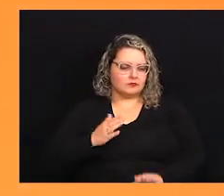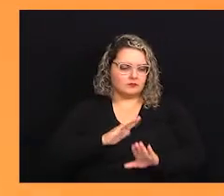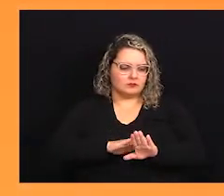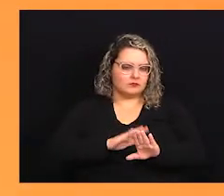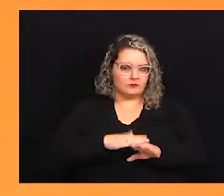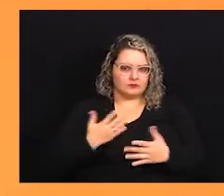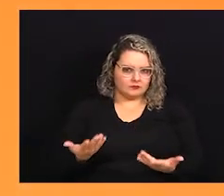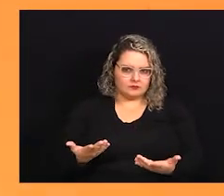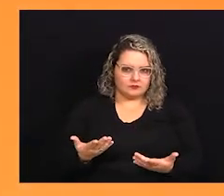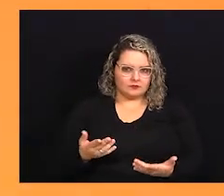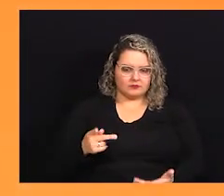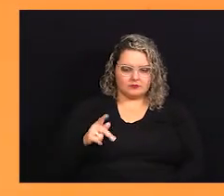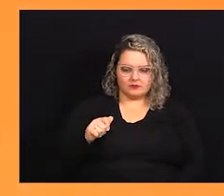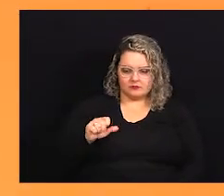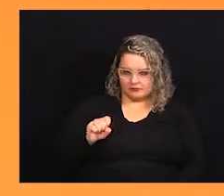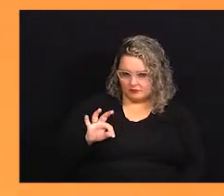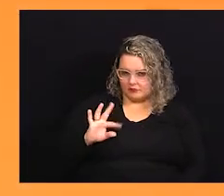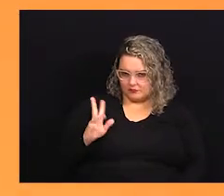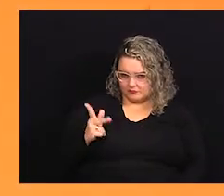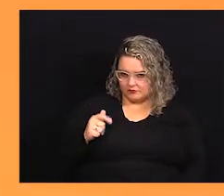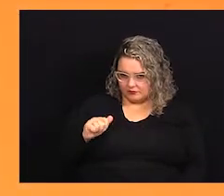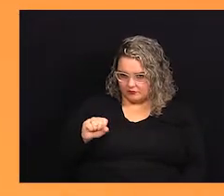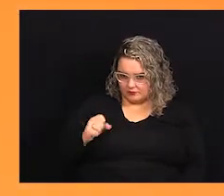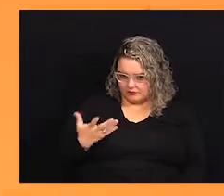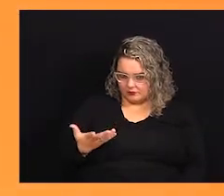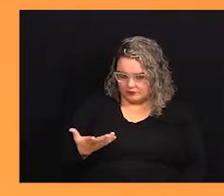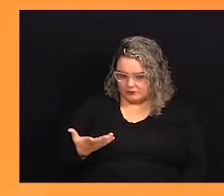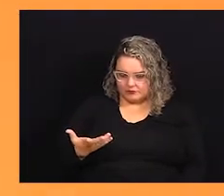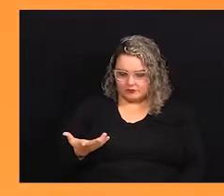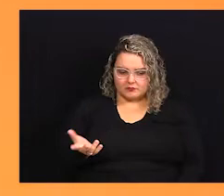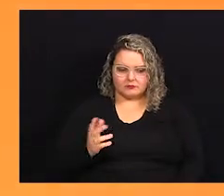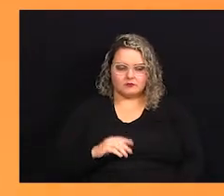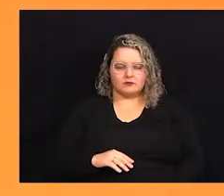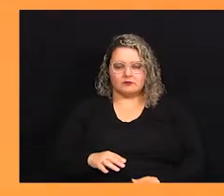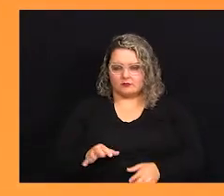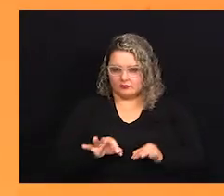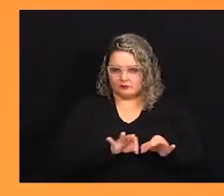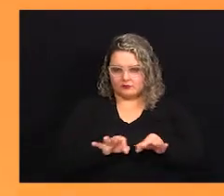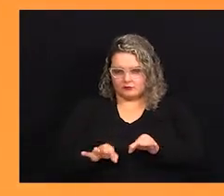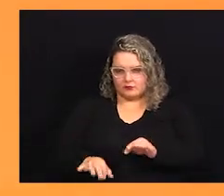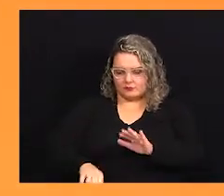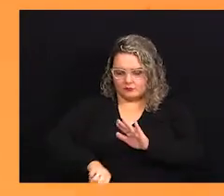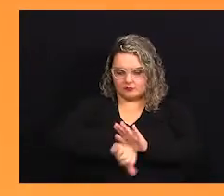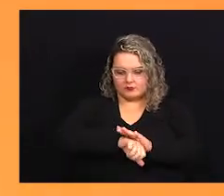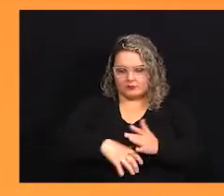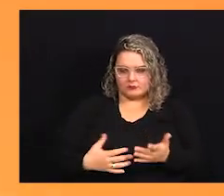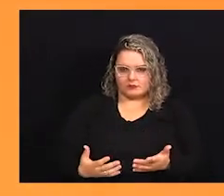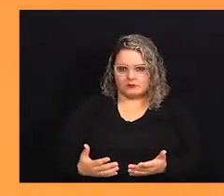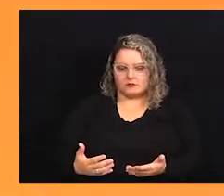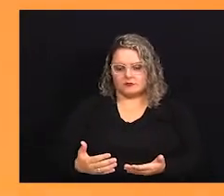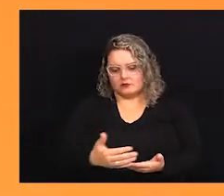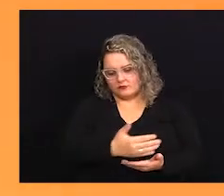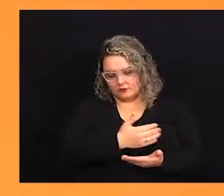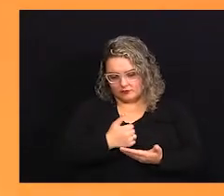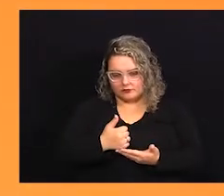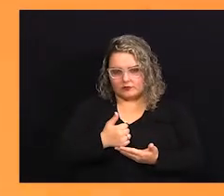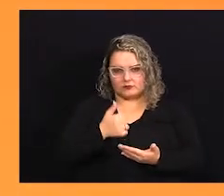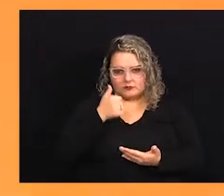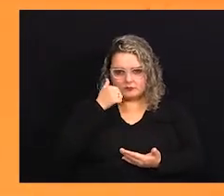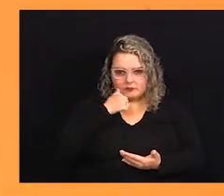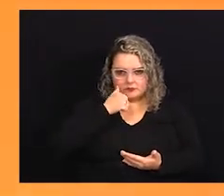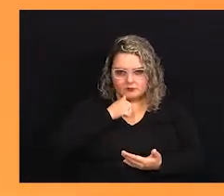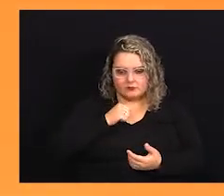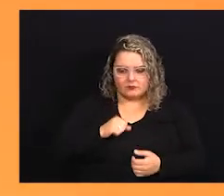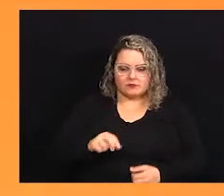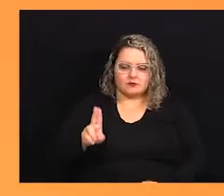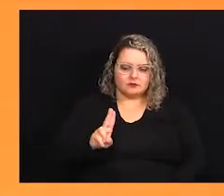uma função considerada pastinhas, que elas... era uma organização criminosa que usava essas meninas para fazer um esquema de